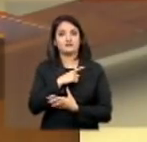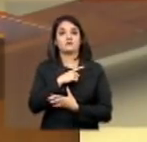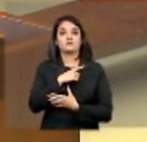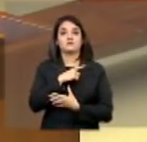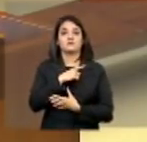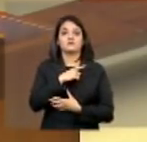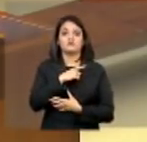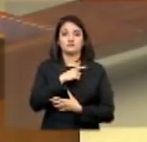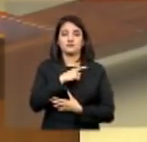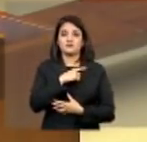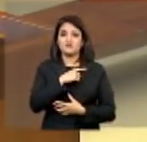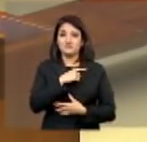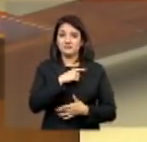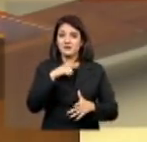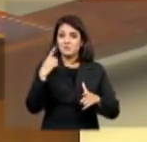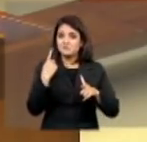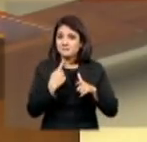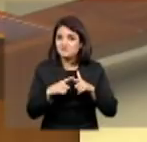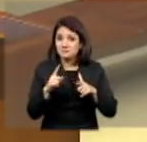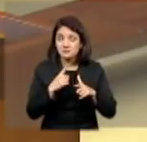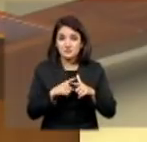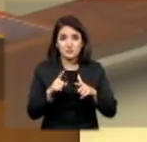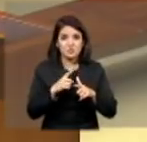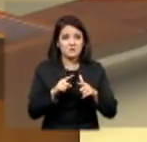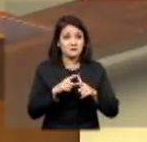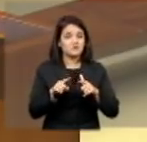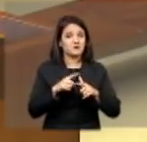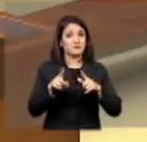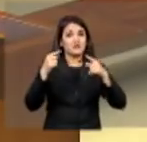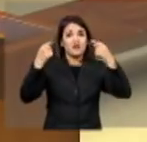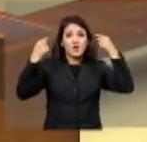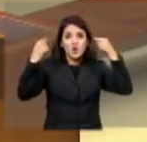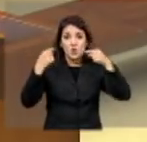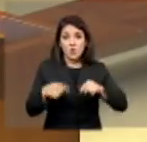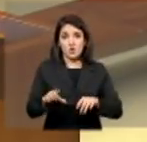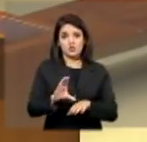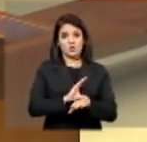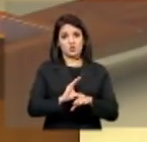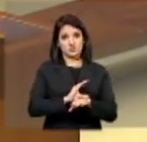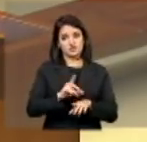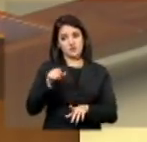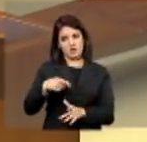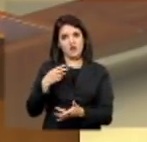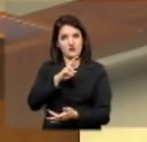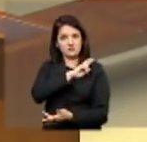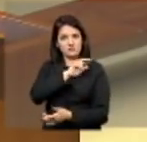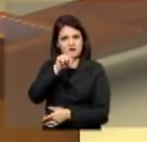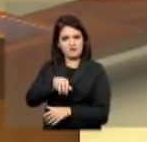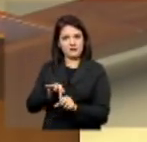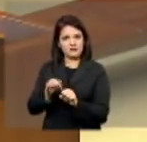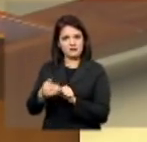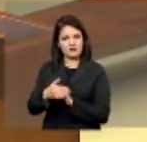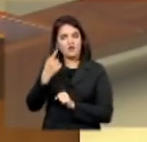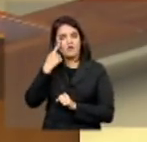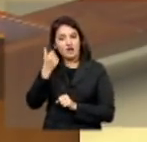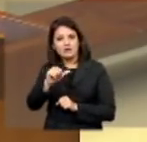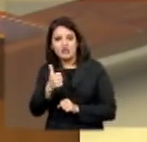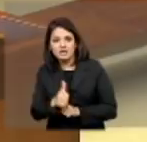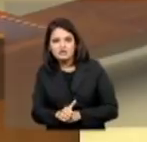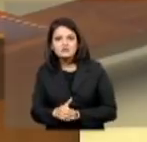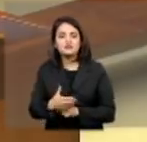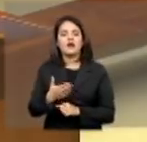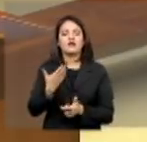irremediável violação à constituição e é dever desta corte analisar apreciar